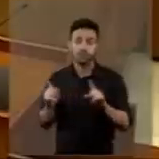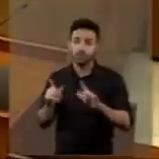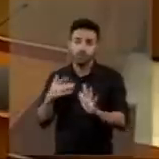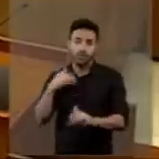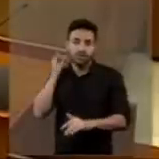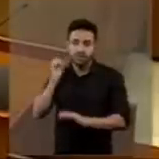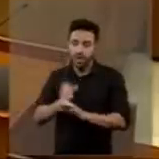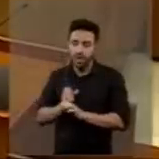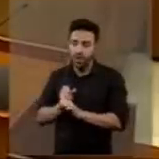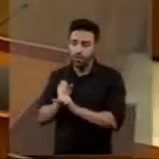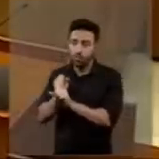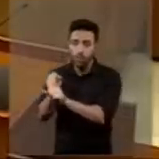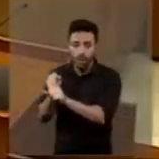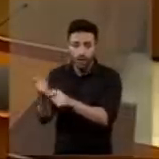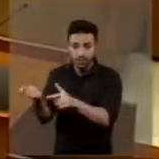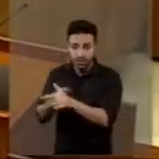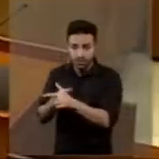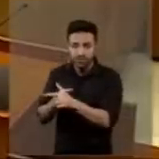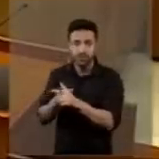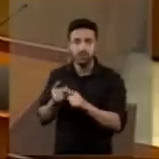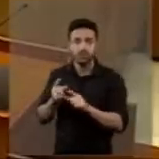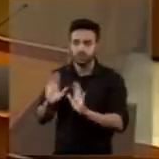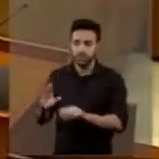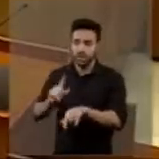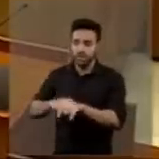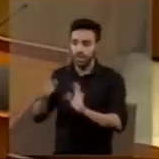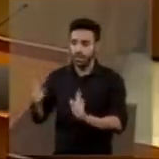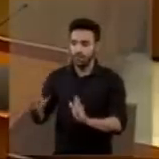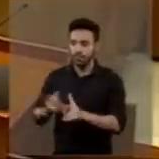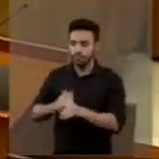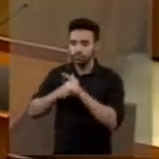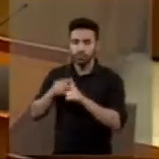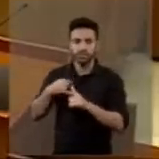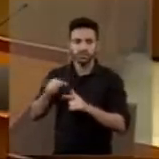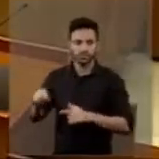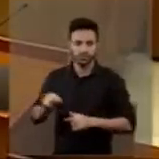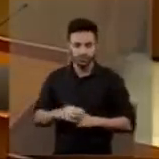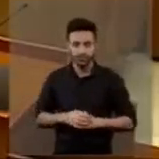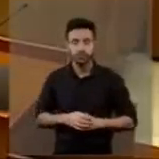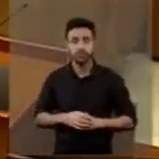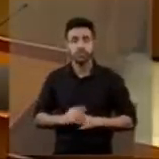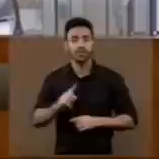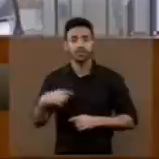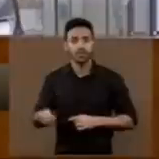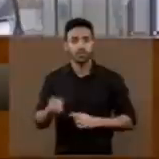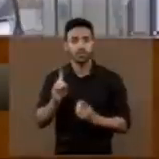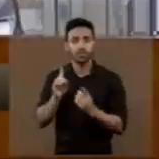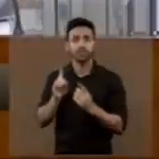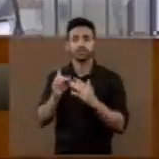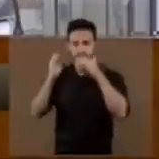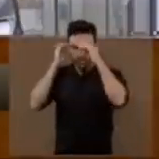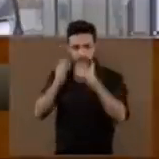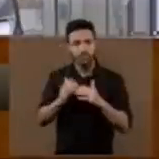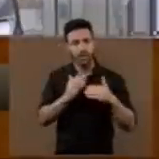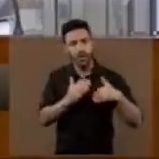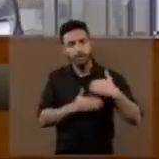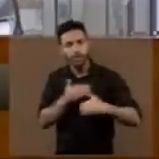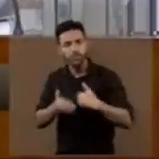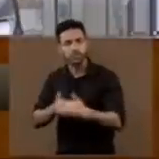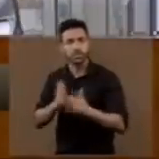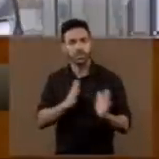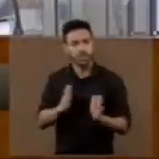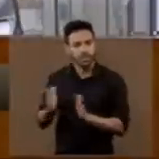e depois, realmente, durante esse período, não se tem. Dois. Do atendimento do devido